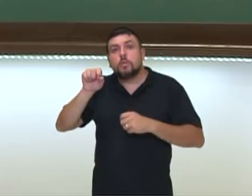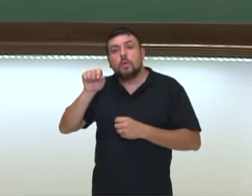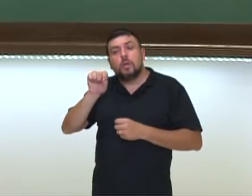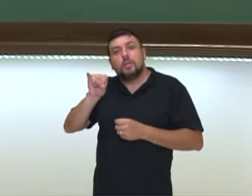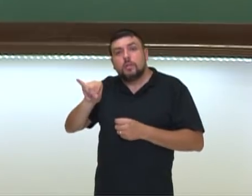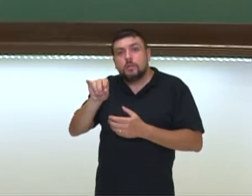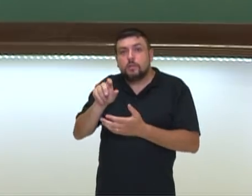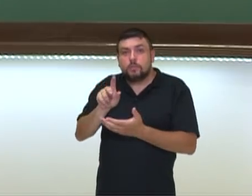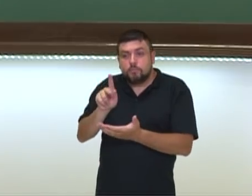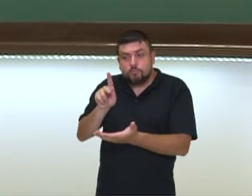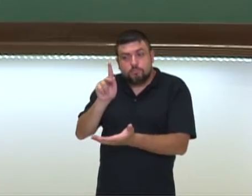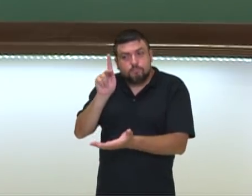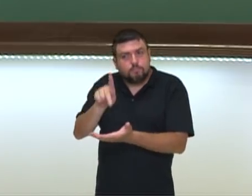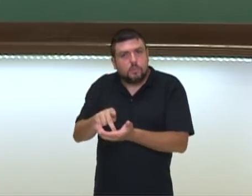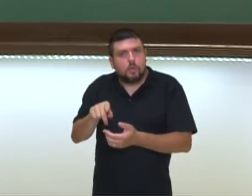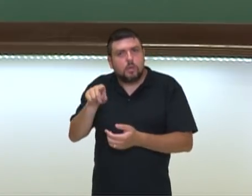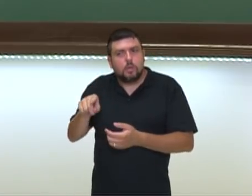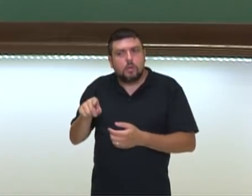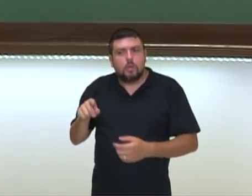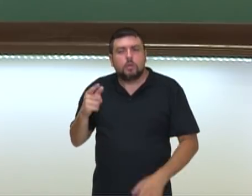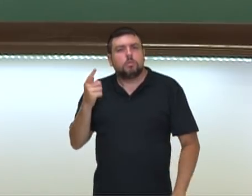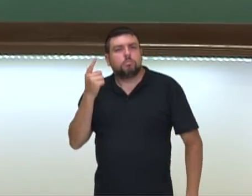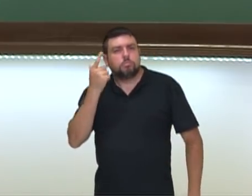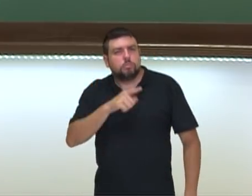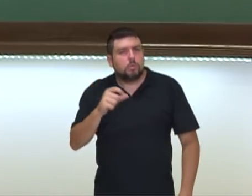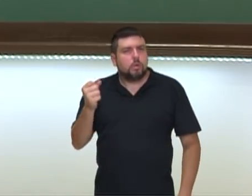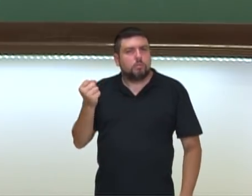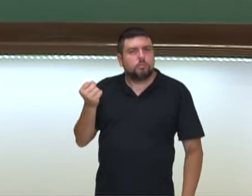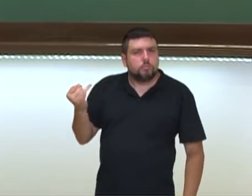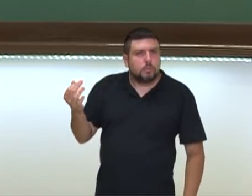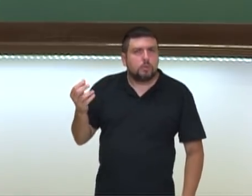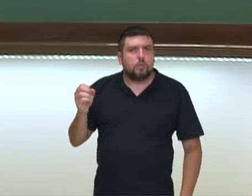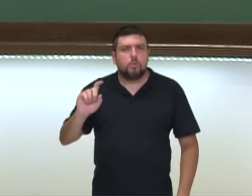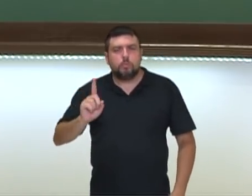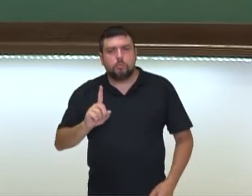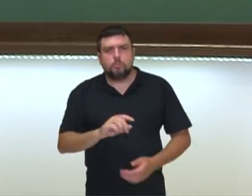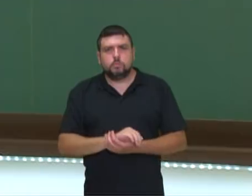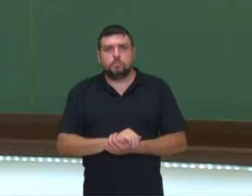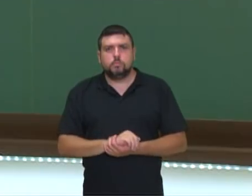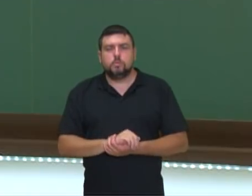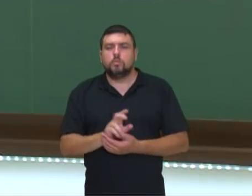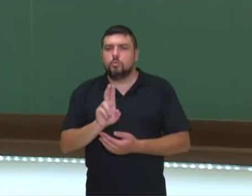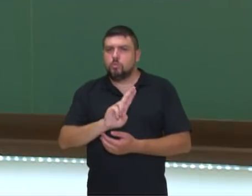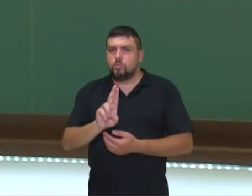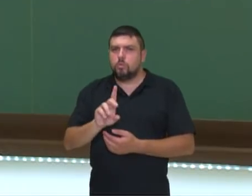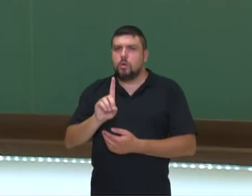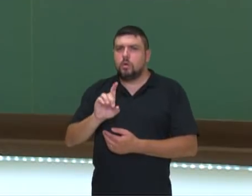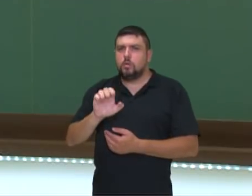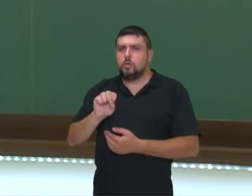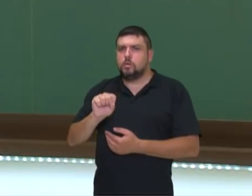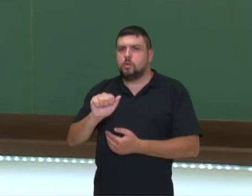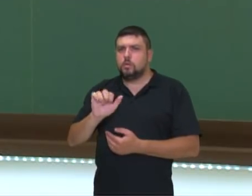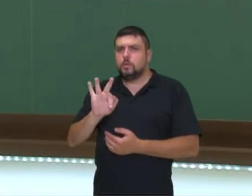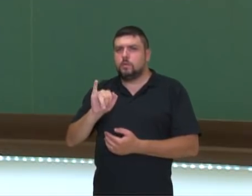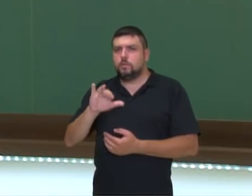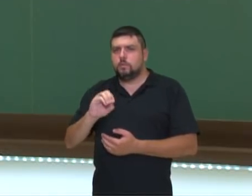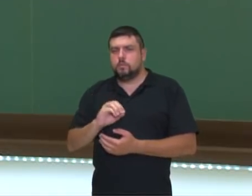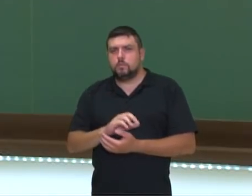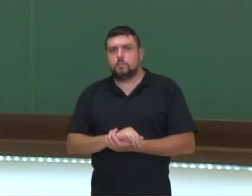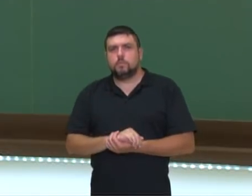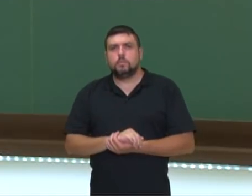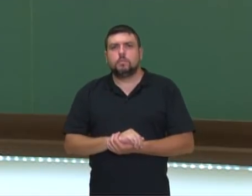de fato foi o lance valeu ponto ou se não valeu ponto. E nós chamamos isso de desafio. Então o desafio ele serve